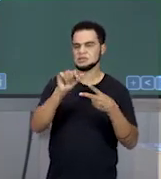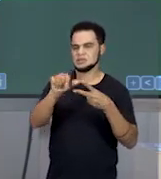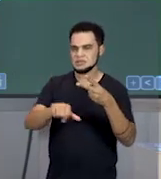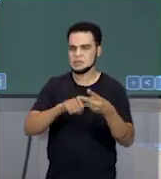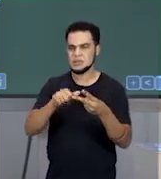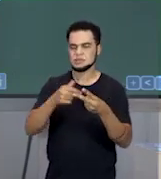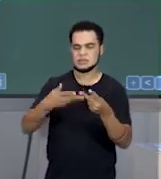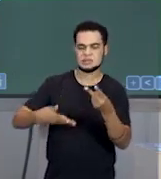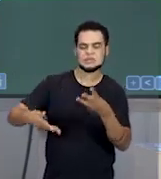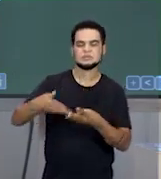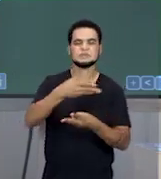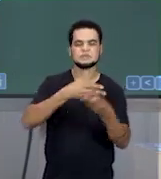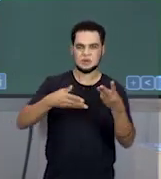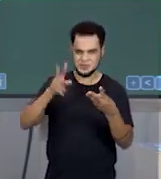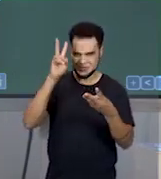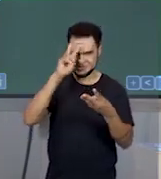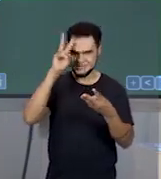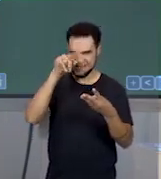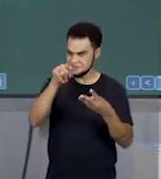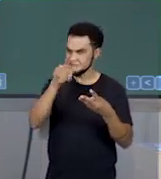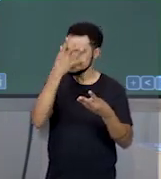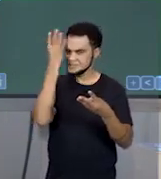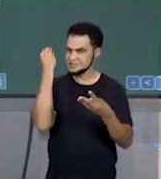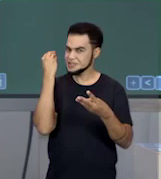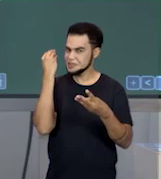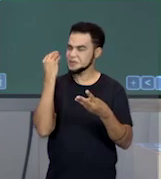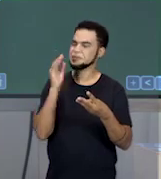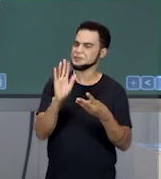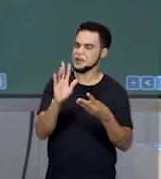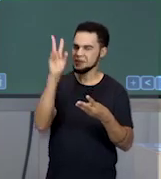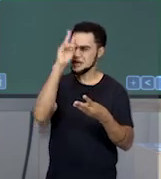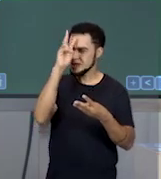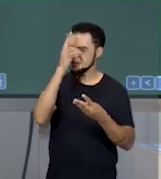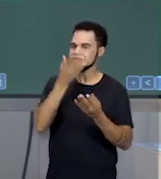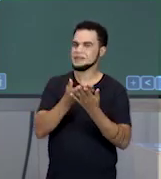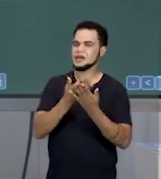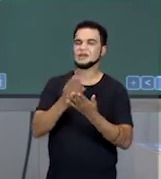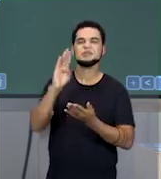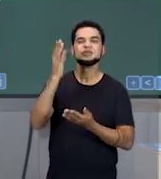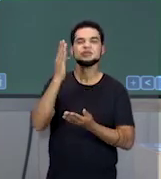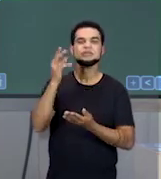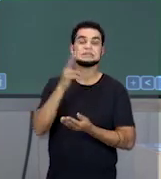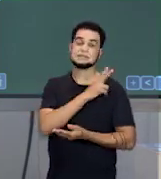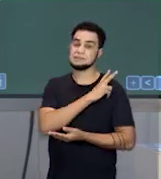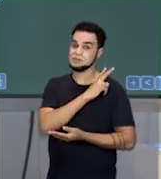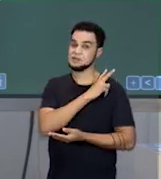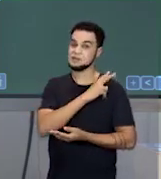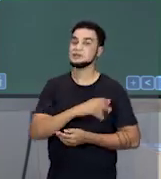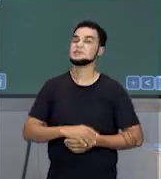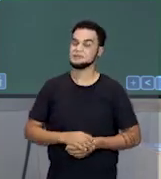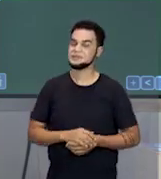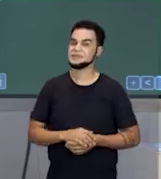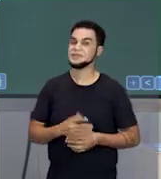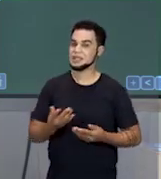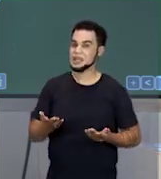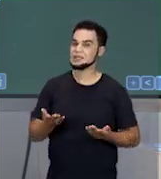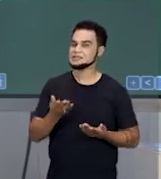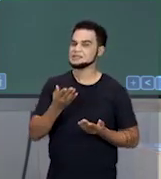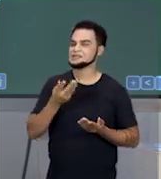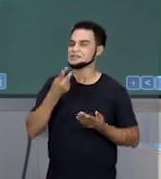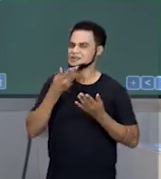transdução. Lembram? Se vocês esqueceram, lembram lá das nossas aulas de biologia do 2º ano que nós vimos sobre